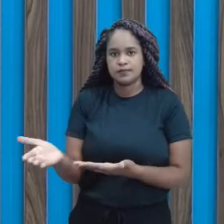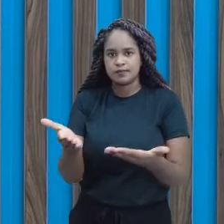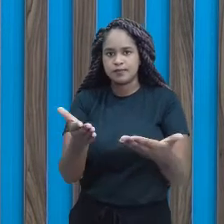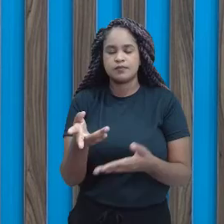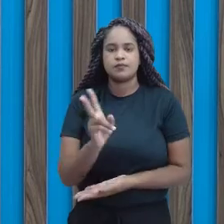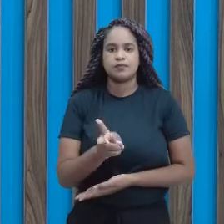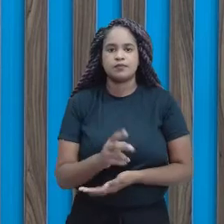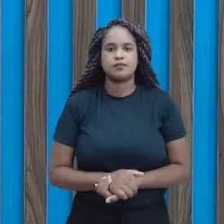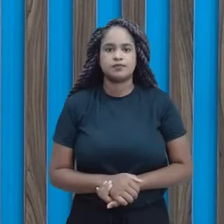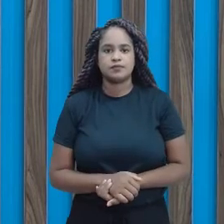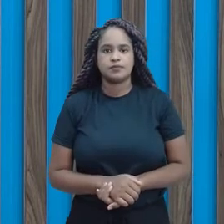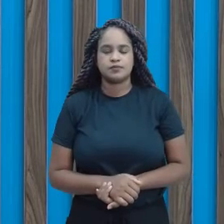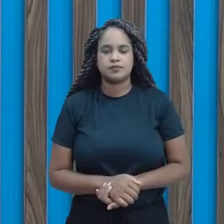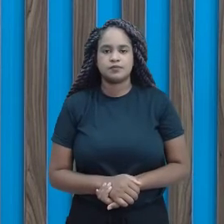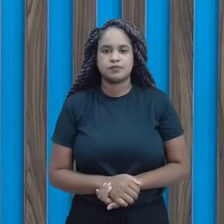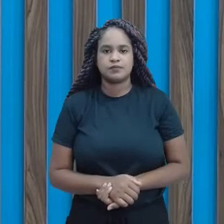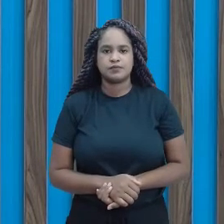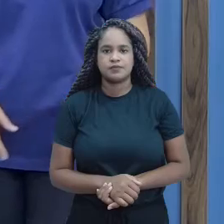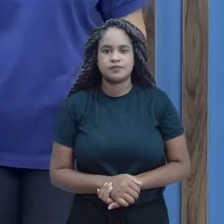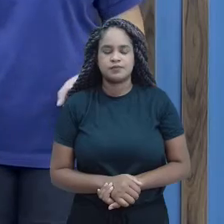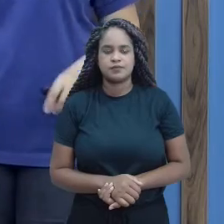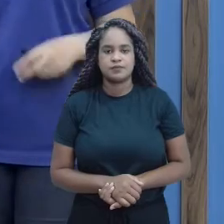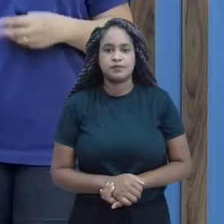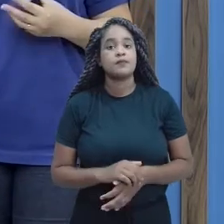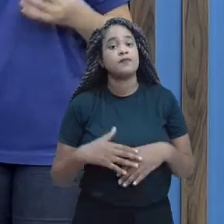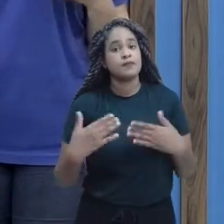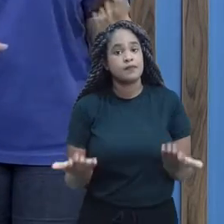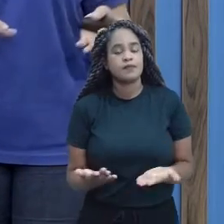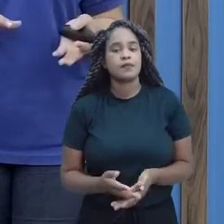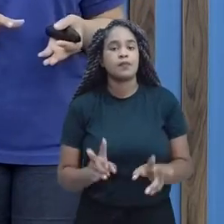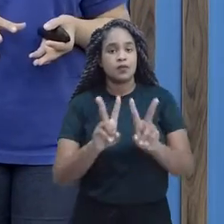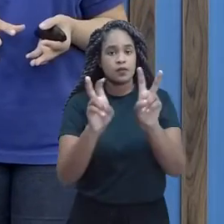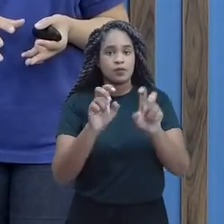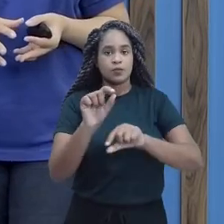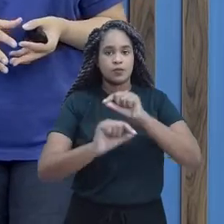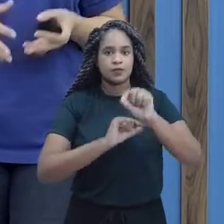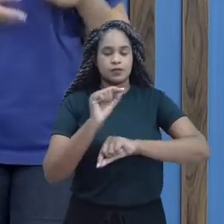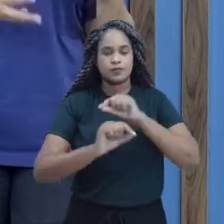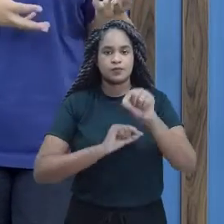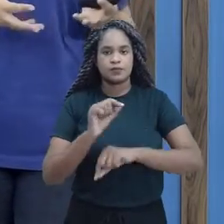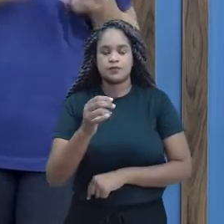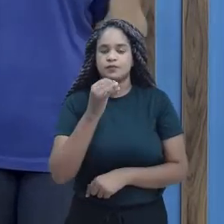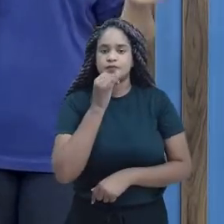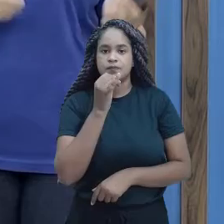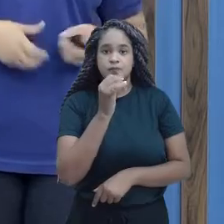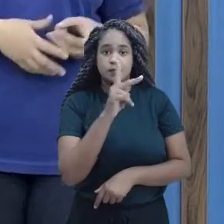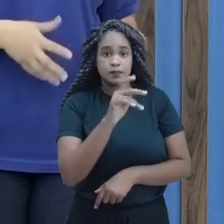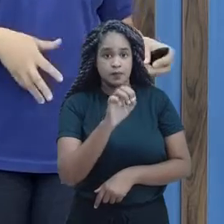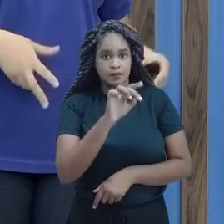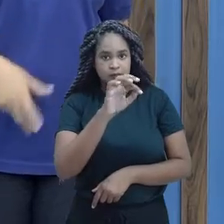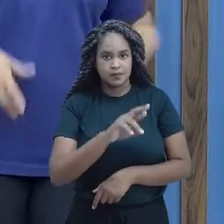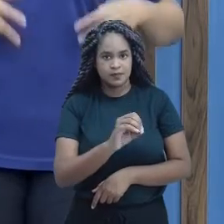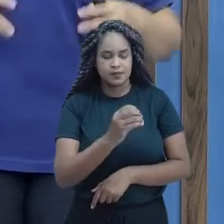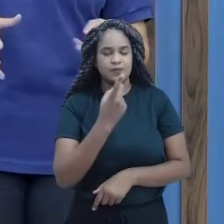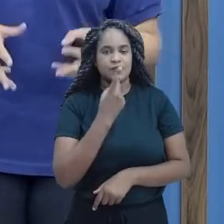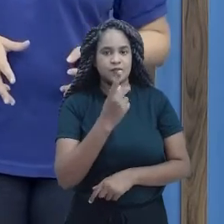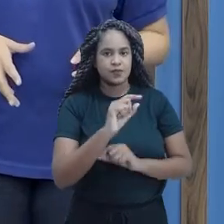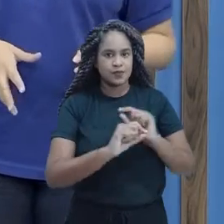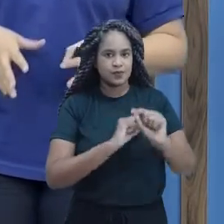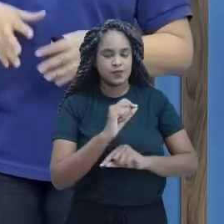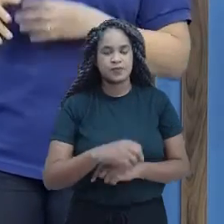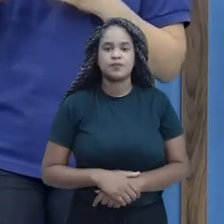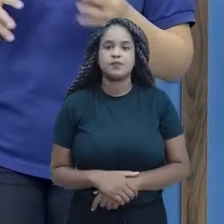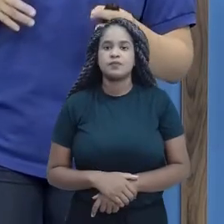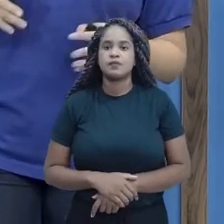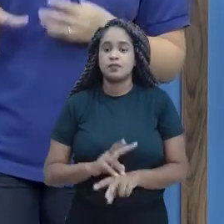tem um negócio massa aí para passar para vocês. Gente, falando sobre essa ideia, né, Pedro falou, já ia dizer Tiago, Pedro